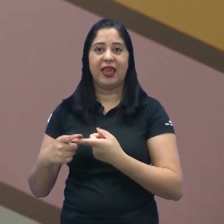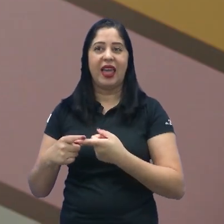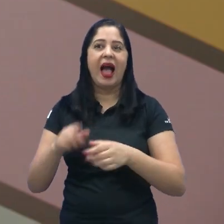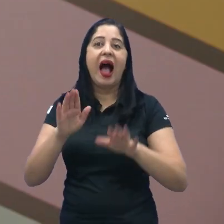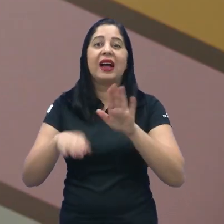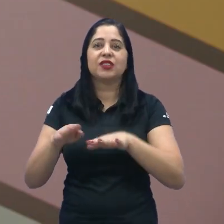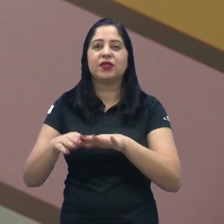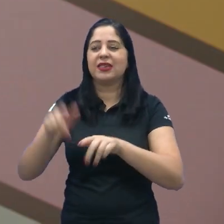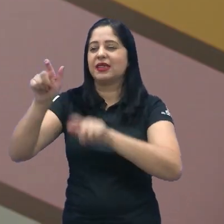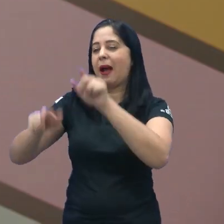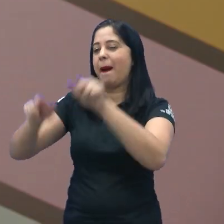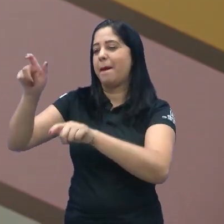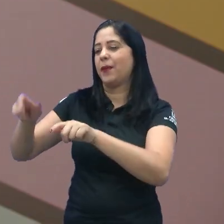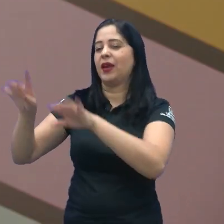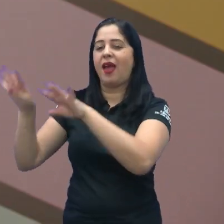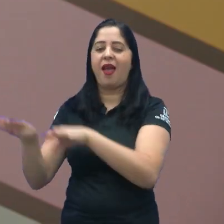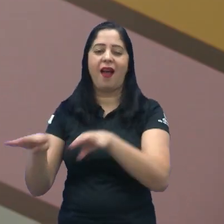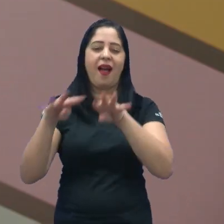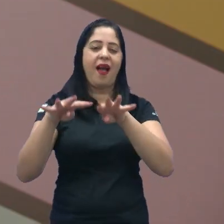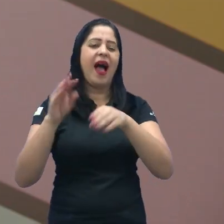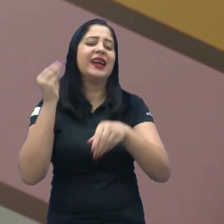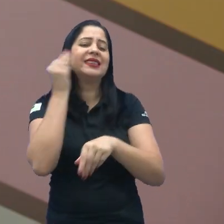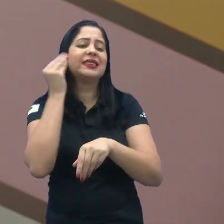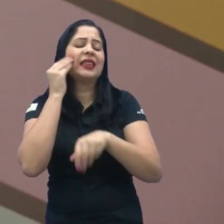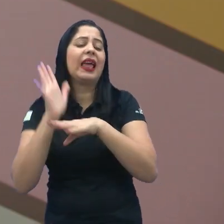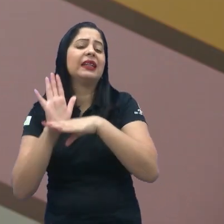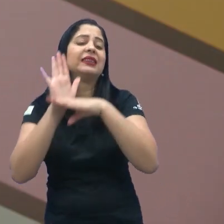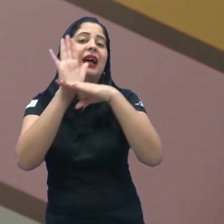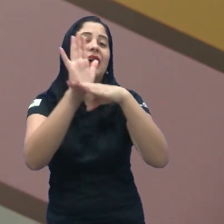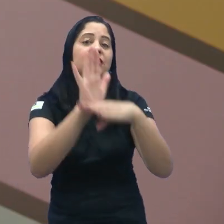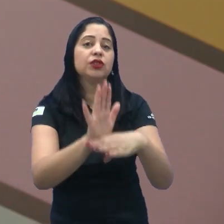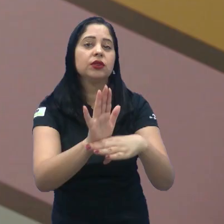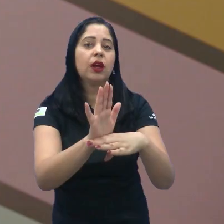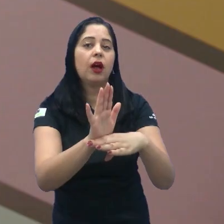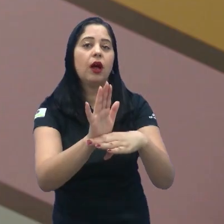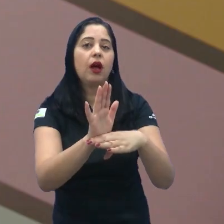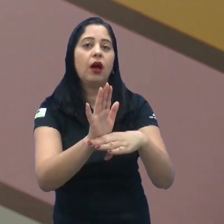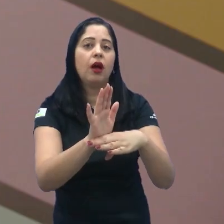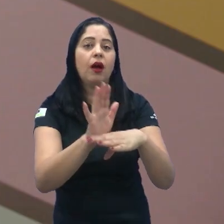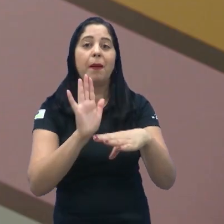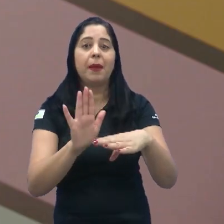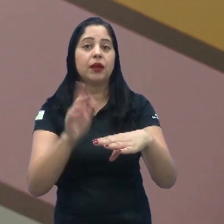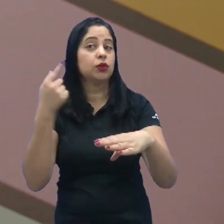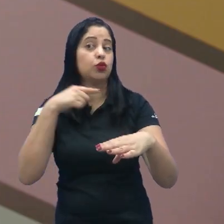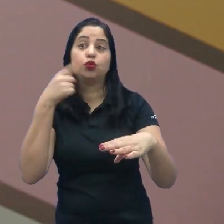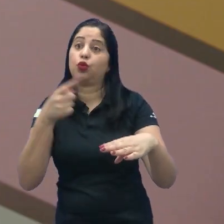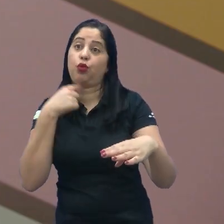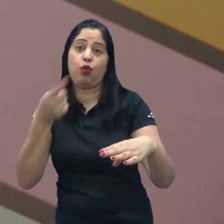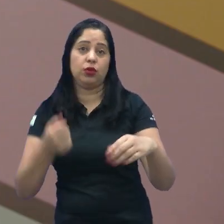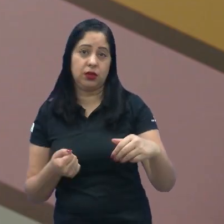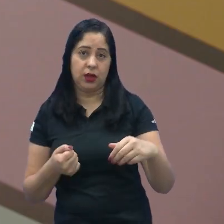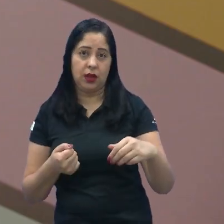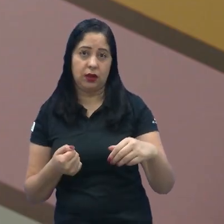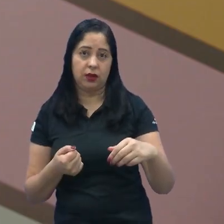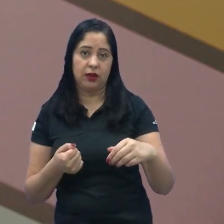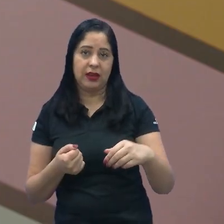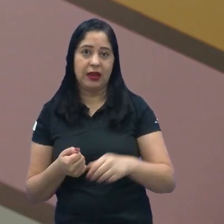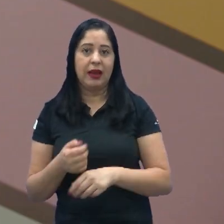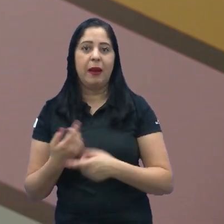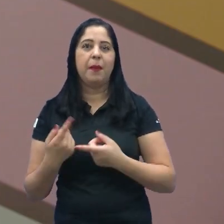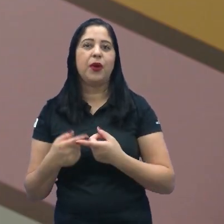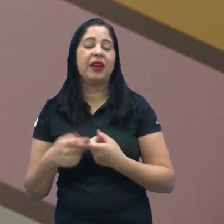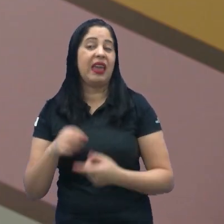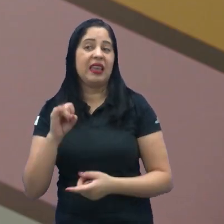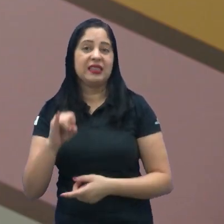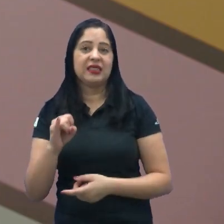pessoas ao redor, pessoas que estão ali tentando ajudar, mas não necessariamente estão ajudando. Porque se é uma ajuda, se é uma fala, se é